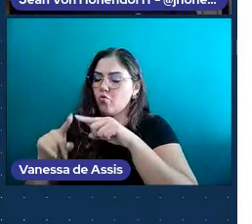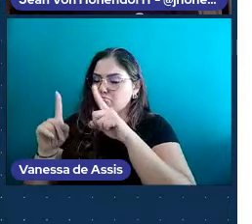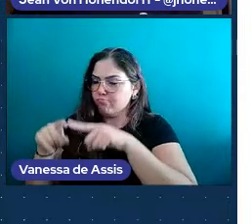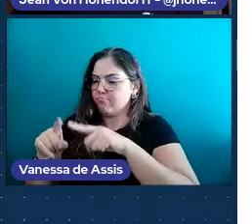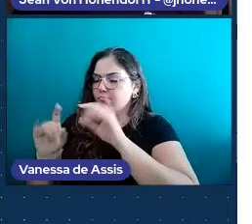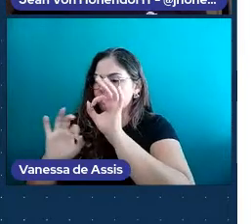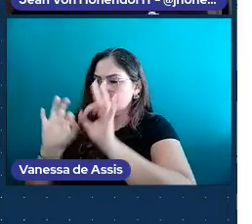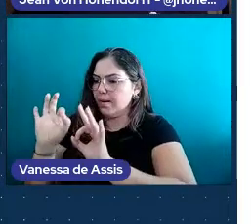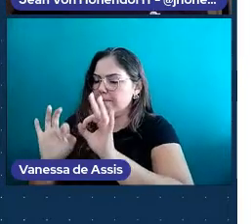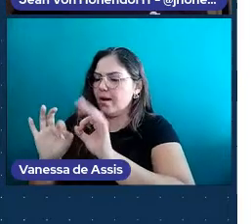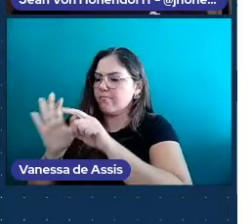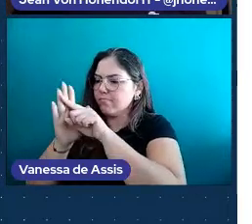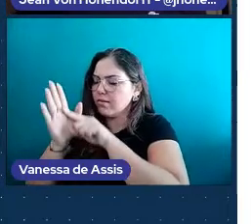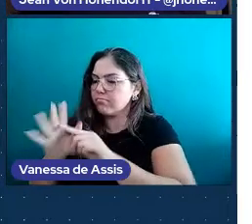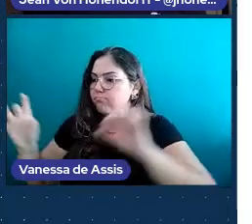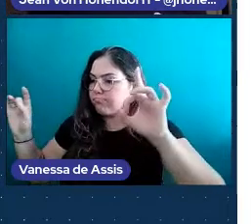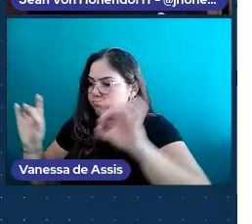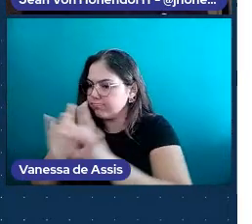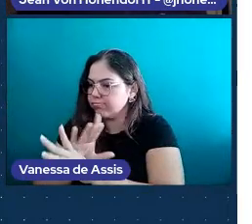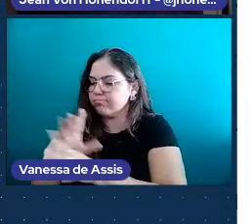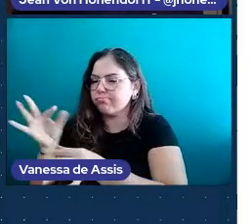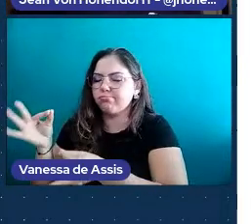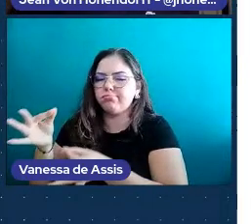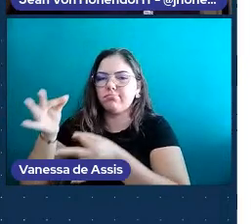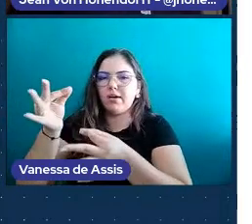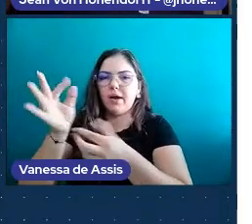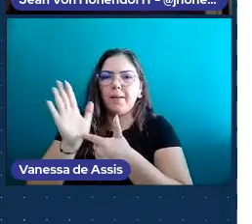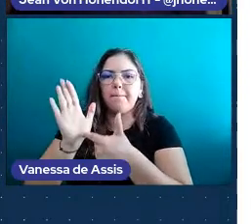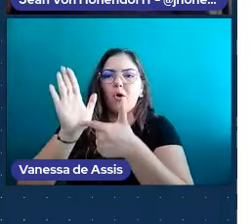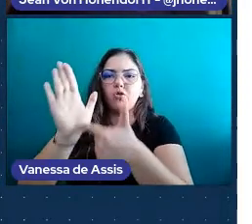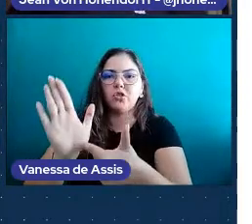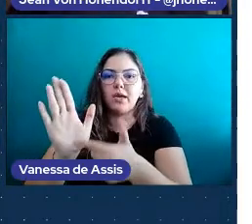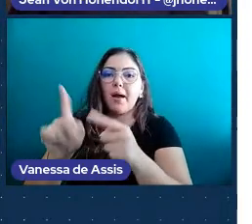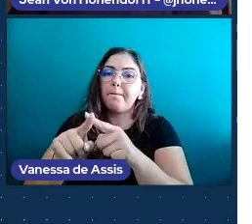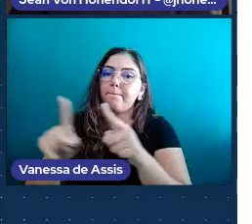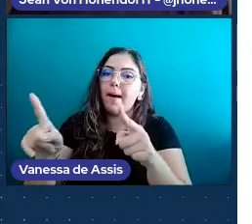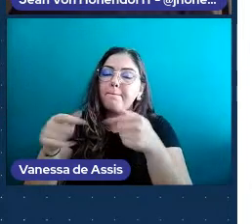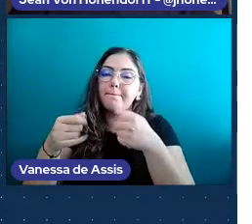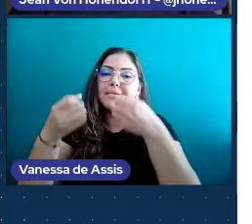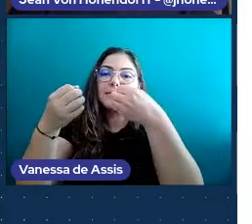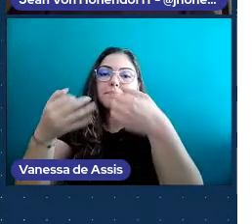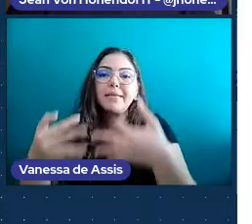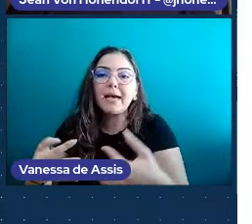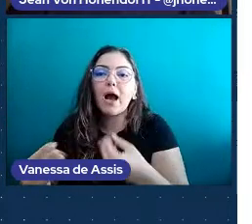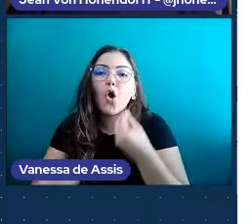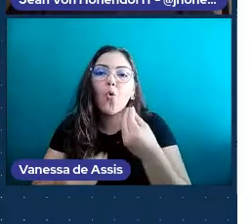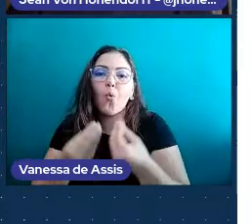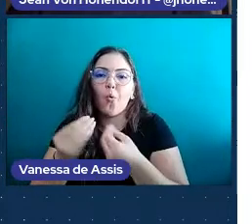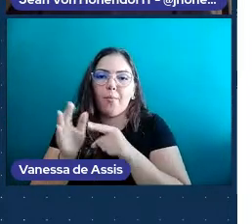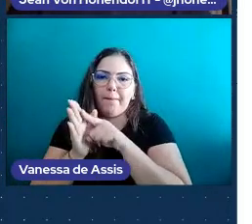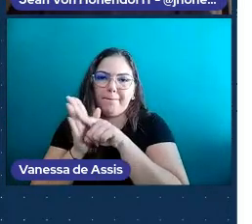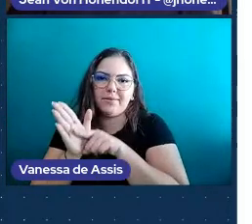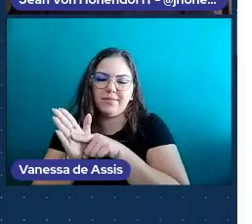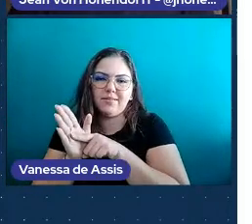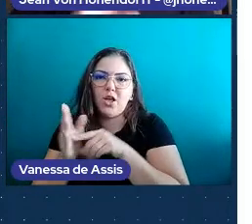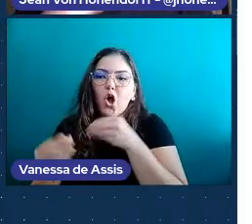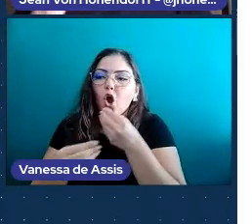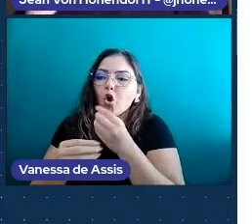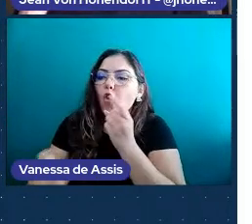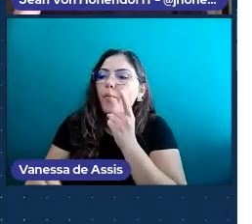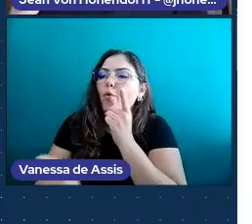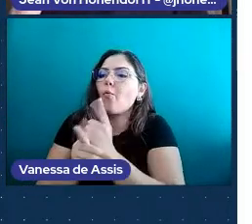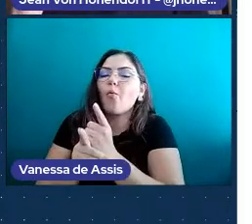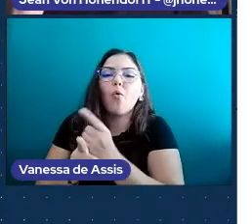gente corre o risco de cair no que eu acredito que é o principal déficit, por assim dizer, ou melhor